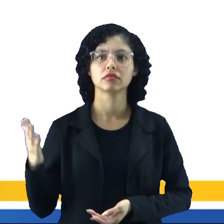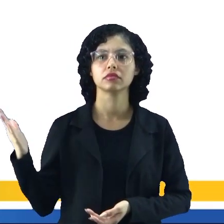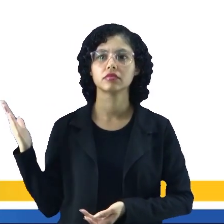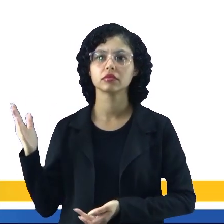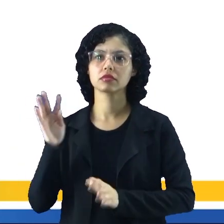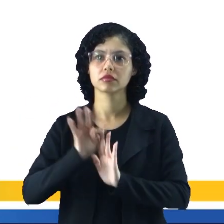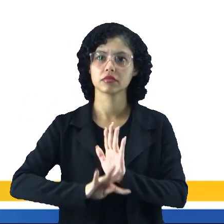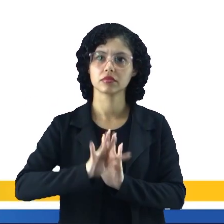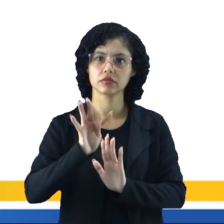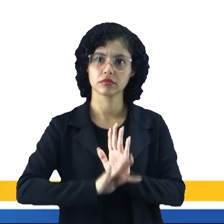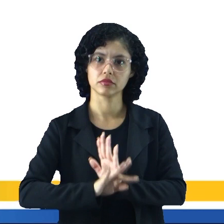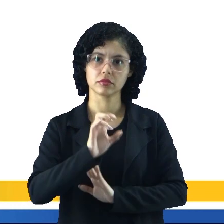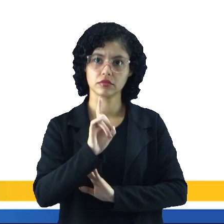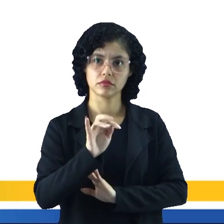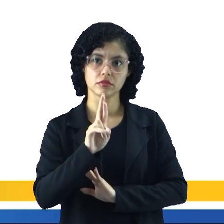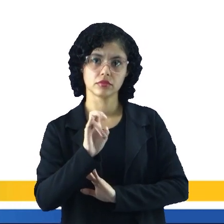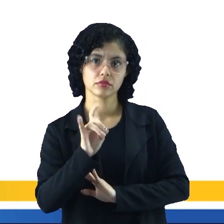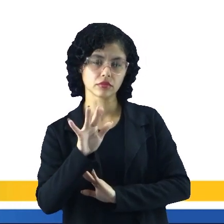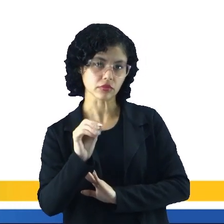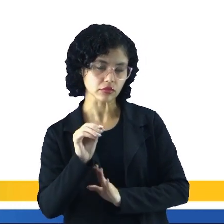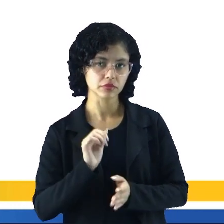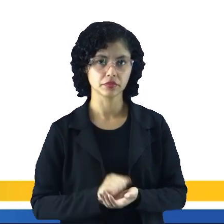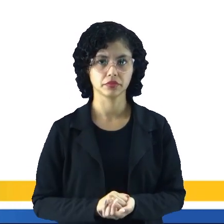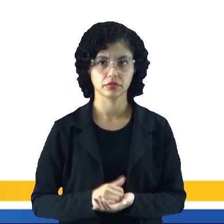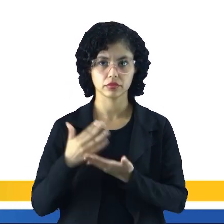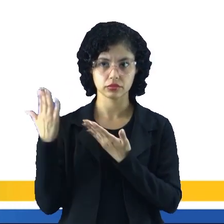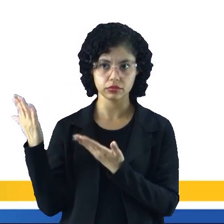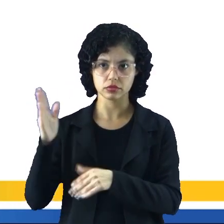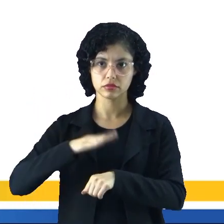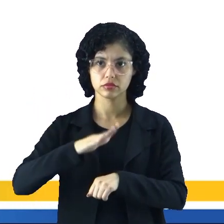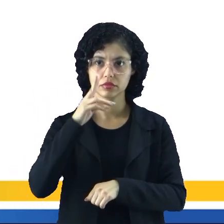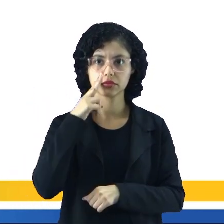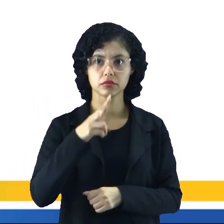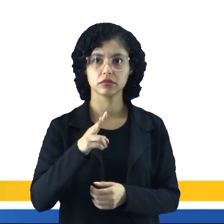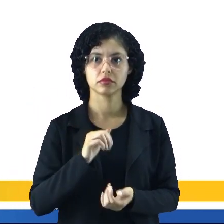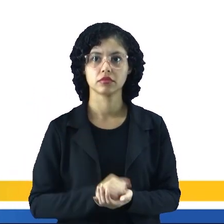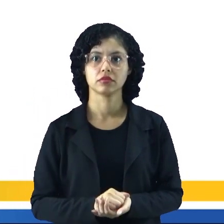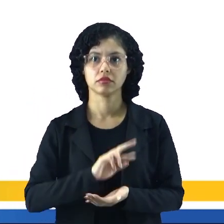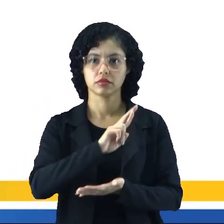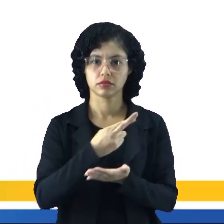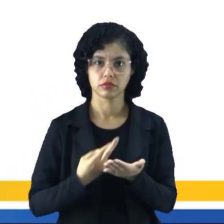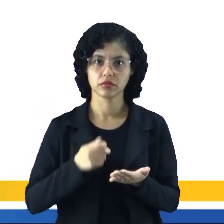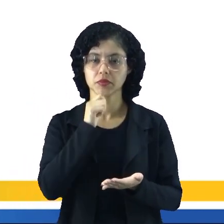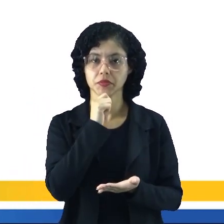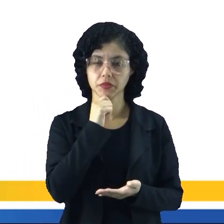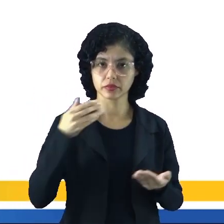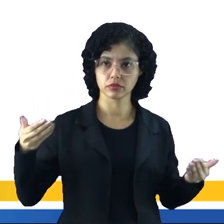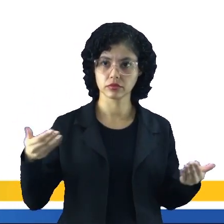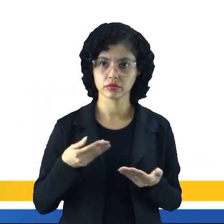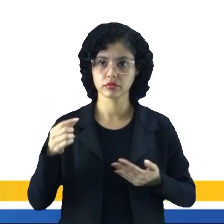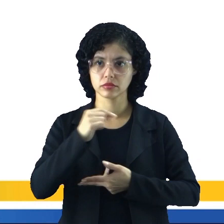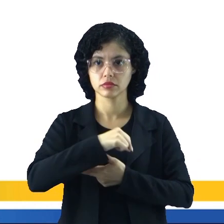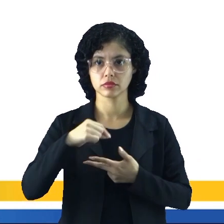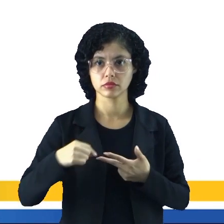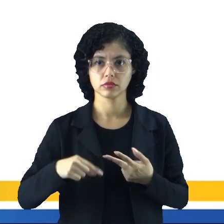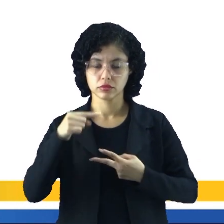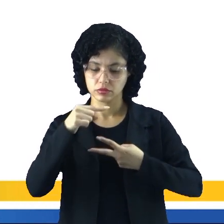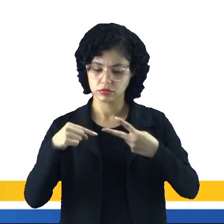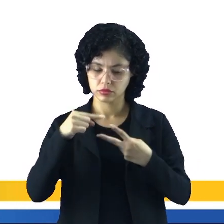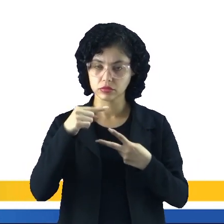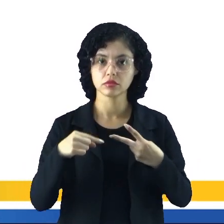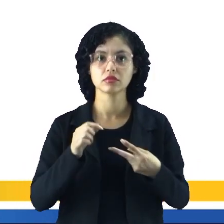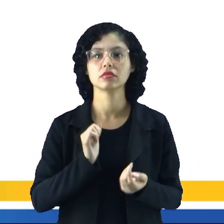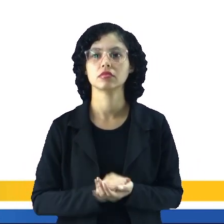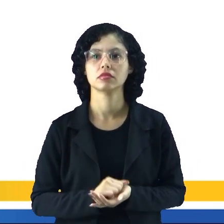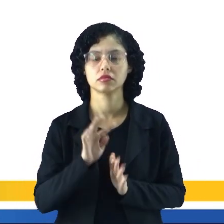o texto dissertativo Esse é o mais visto nas redações do vestibulares e do Enem existem dois